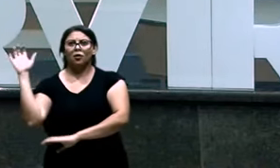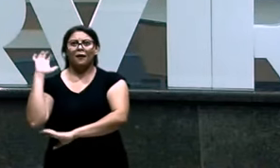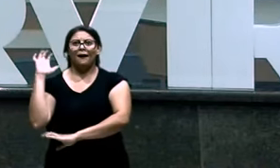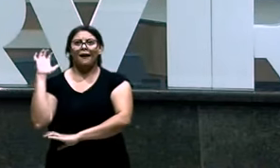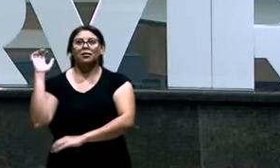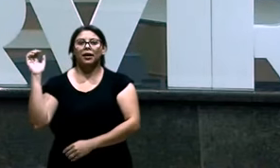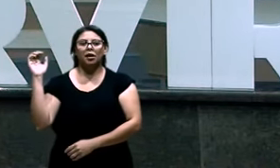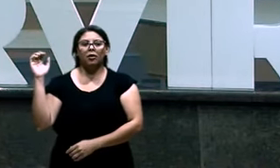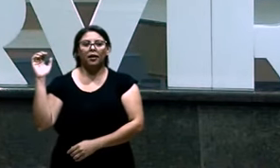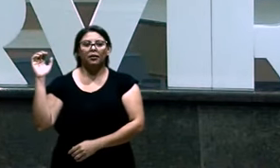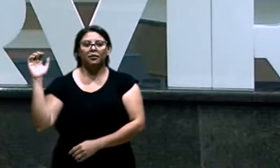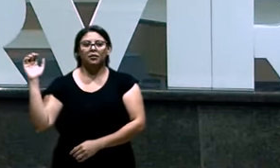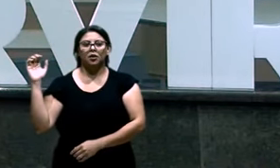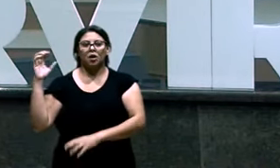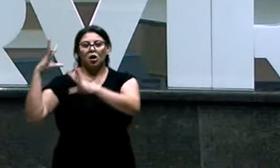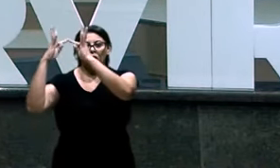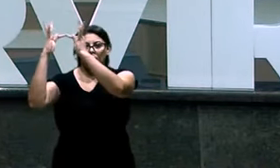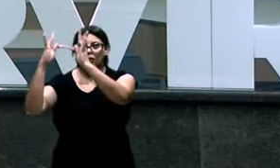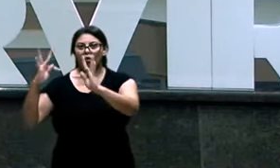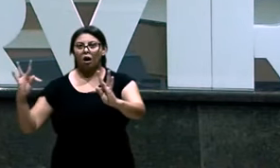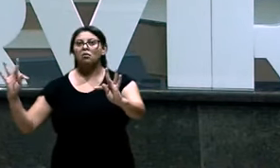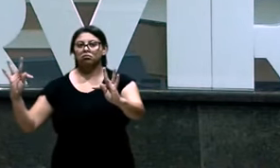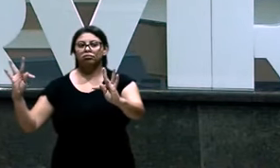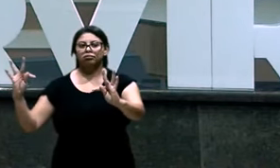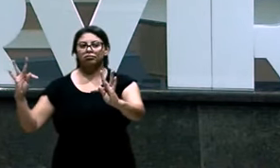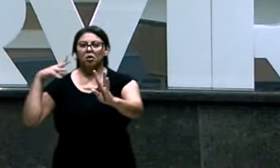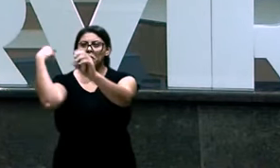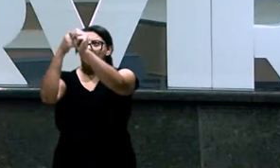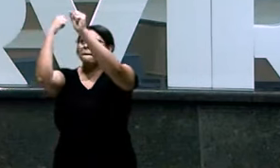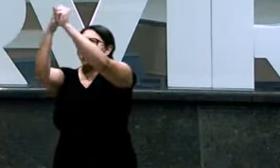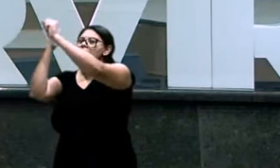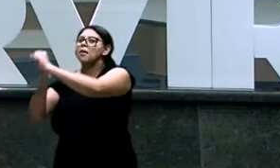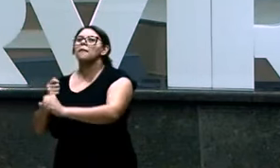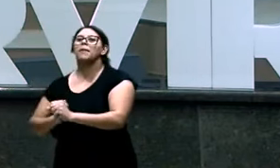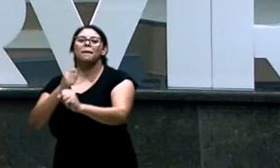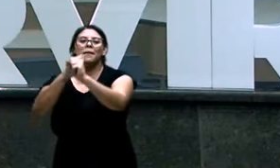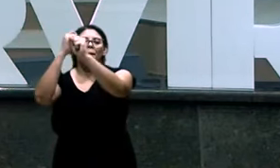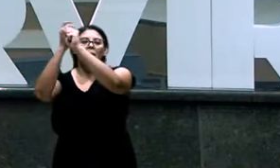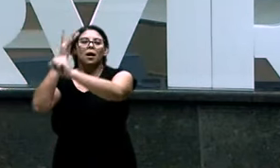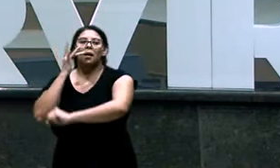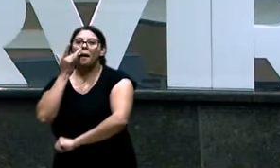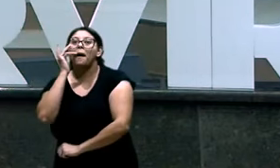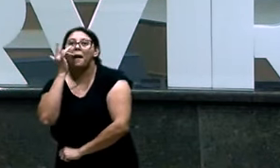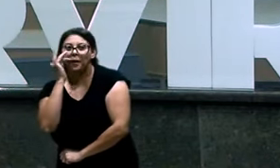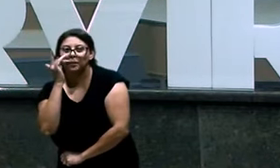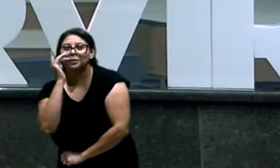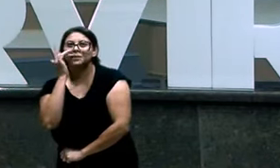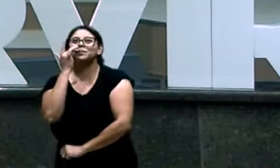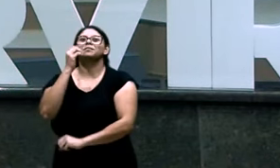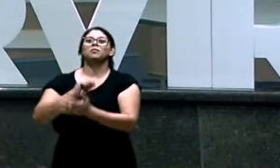E no dia da inauguração do templo, estavam todos prontos, esperando a glória